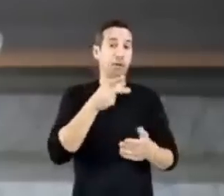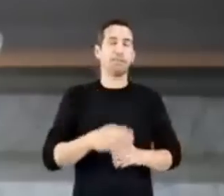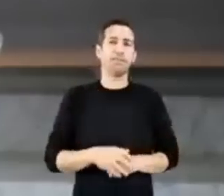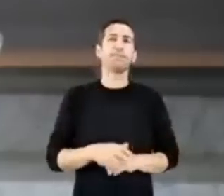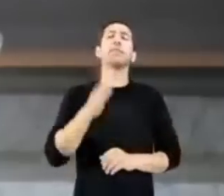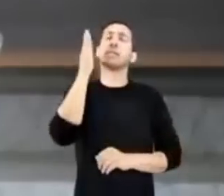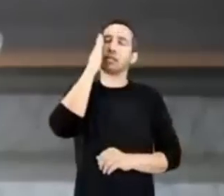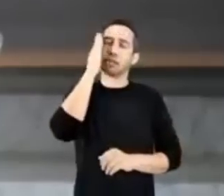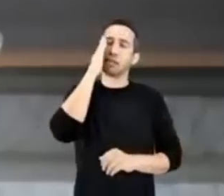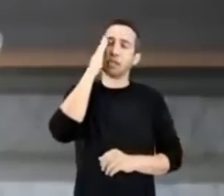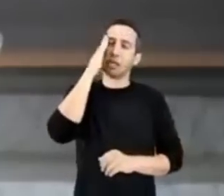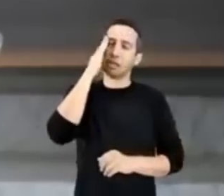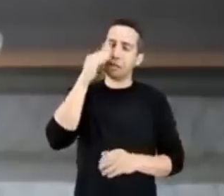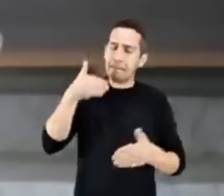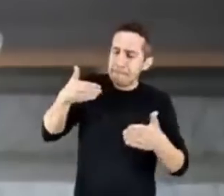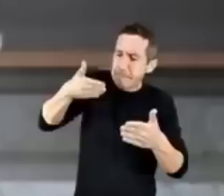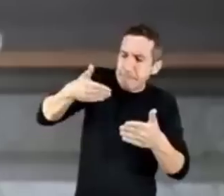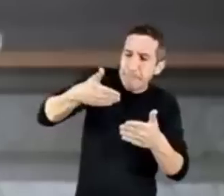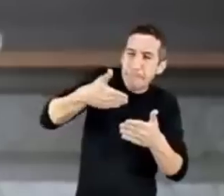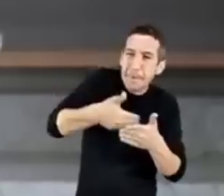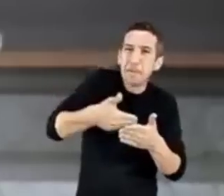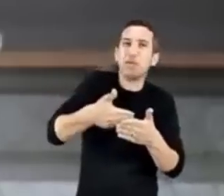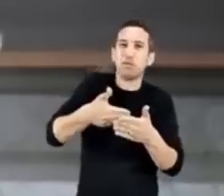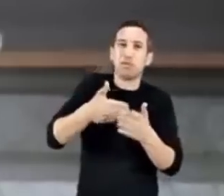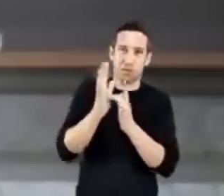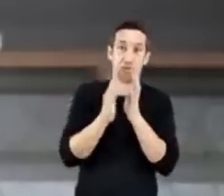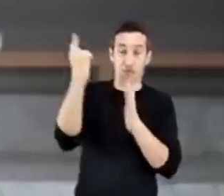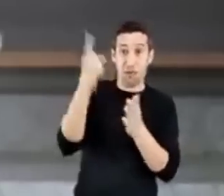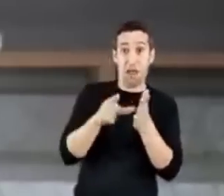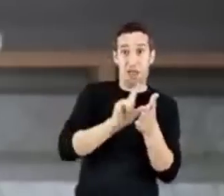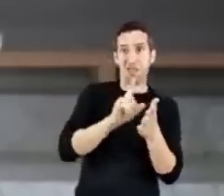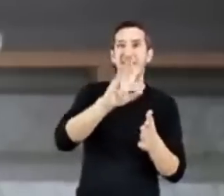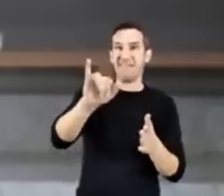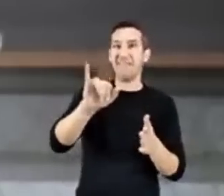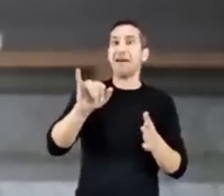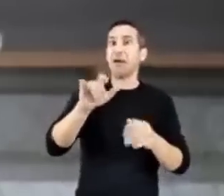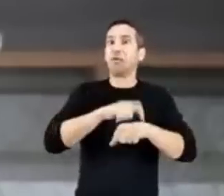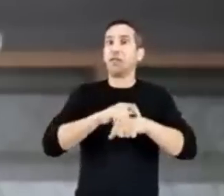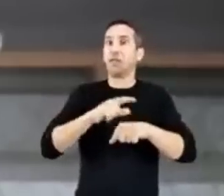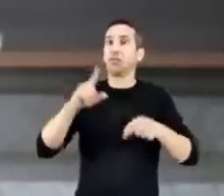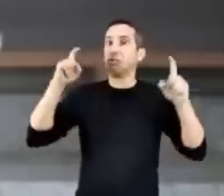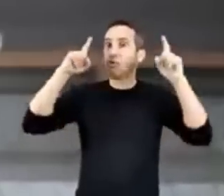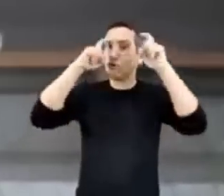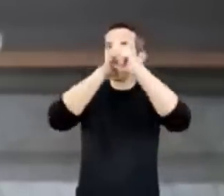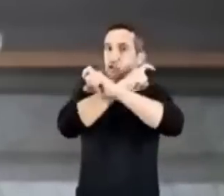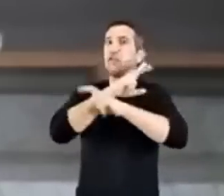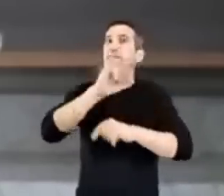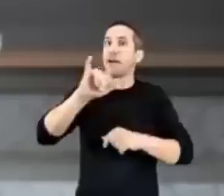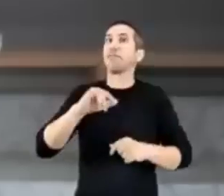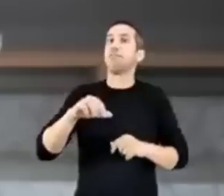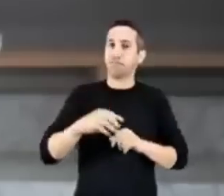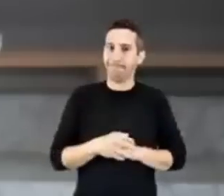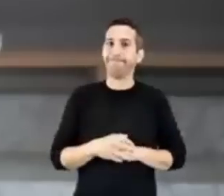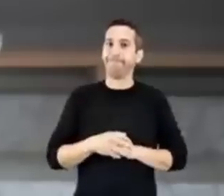sobrevirão tempos difíceis e quando a gente li esse texto algum tempo atrás a gente já já